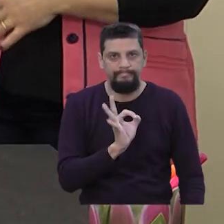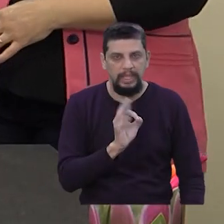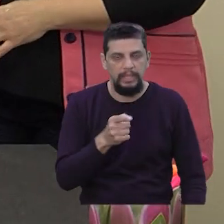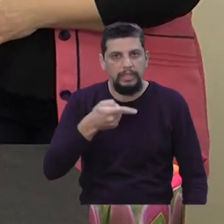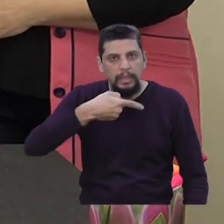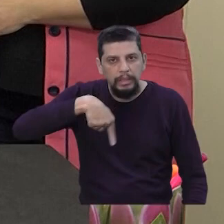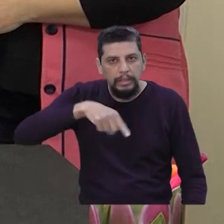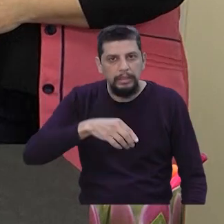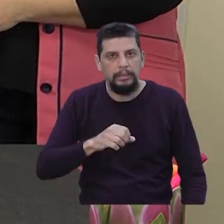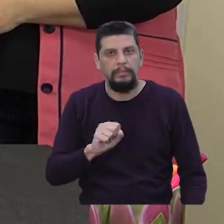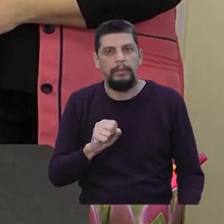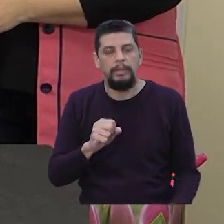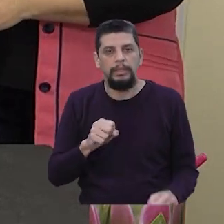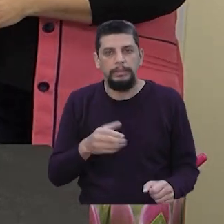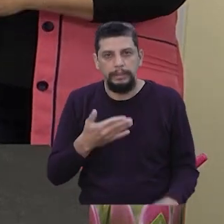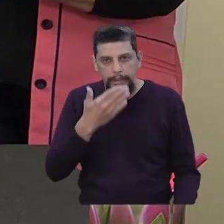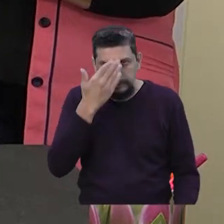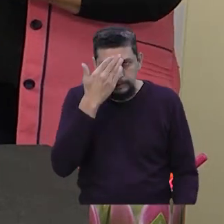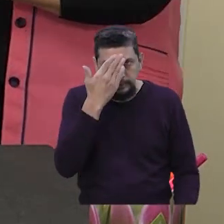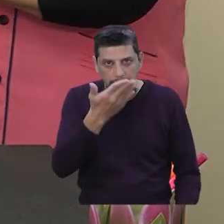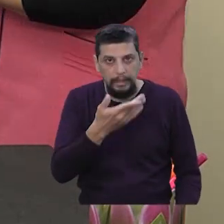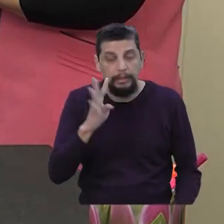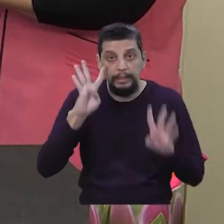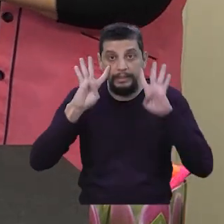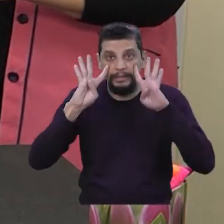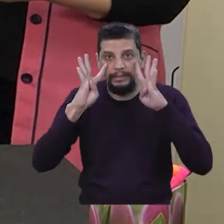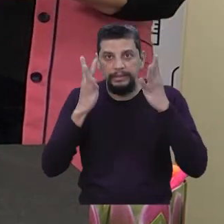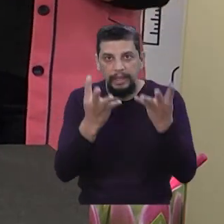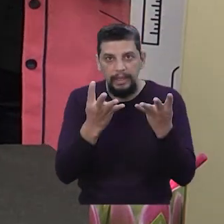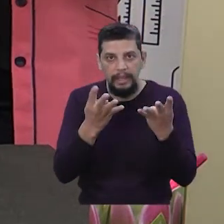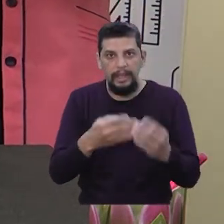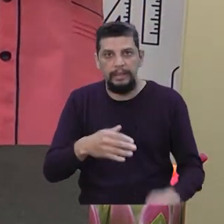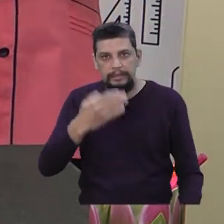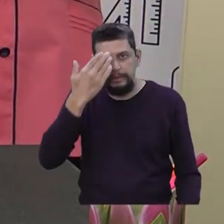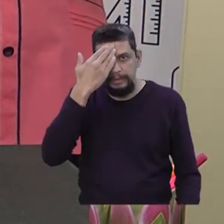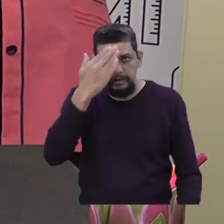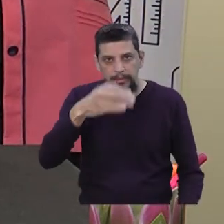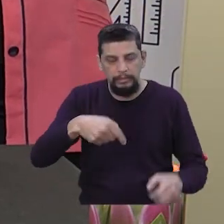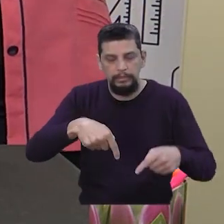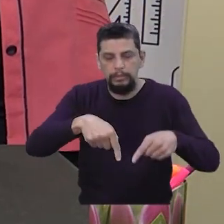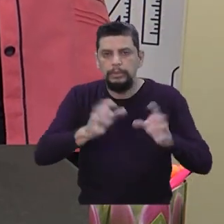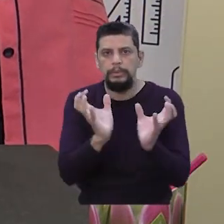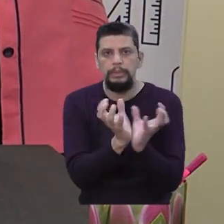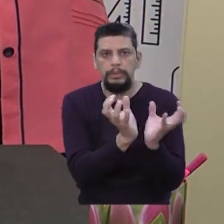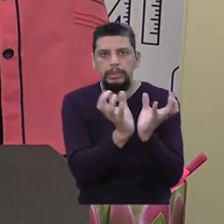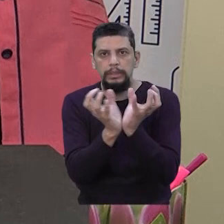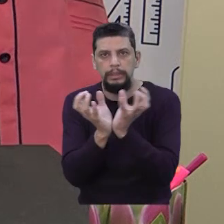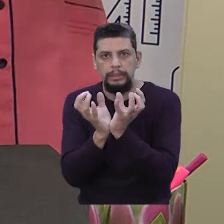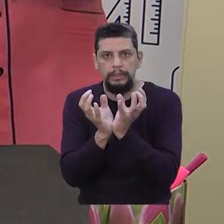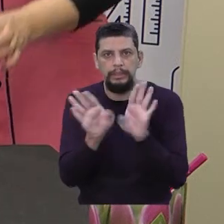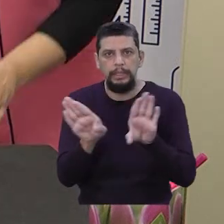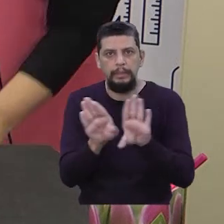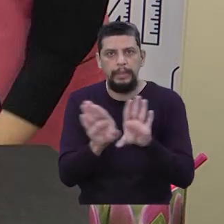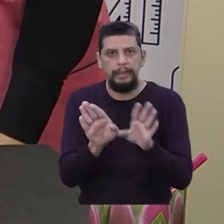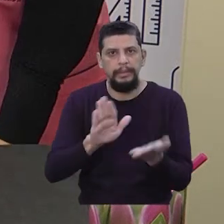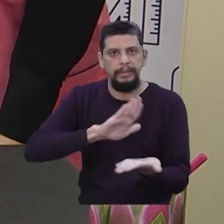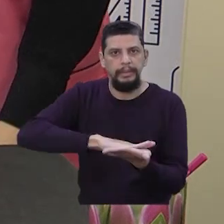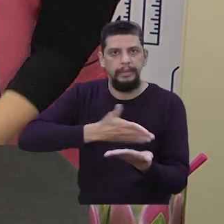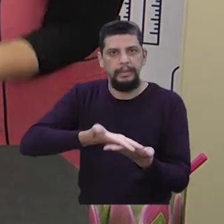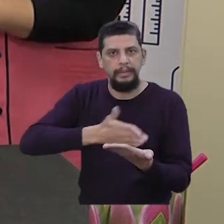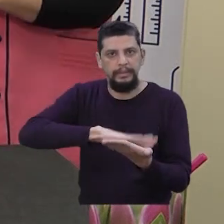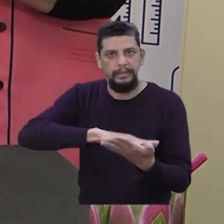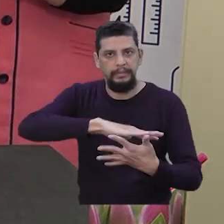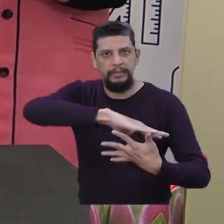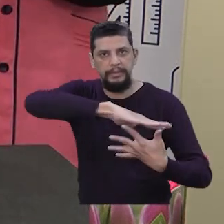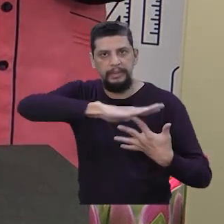mesmo. Nós vamos ficando por aqui, agradecendo a sua atenção, agradecendo a equipe que esteve com a gente, inclusive o